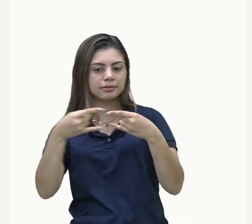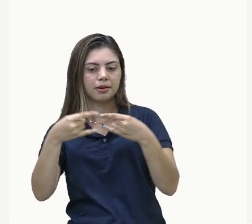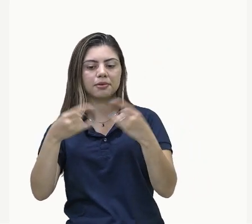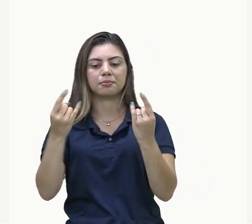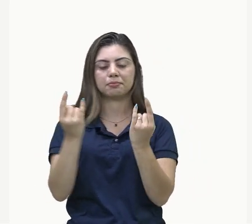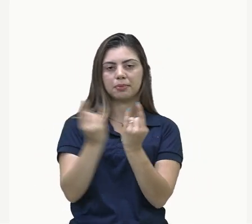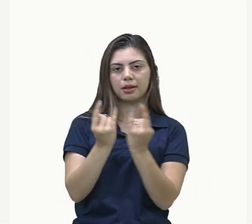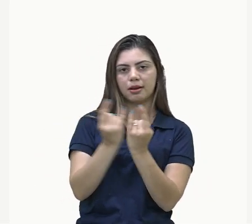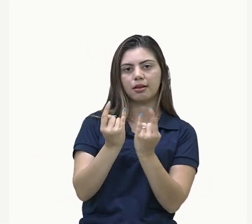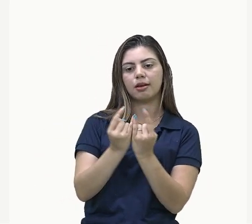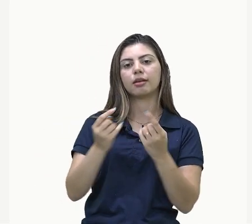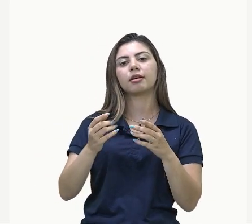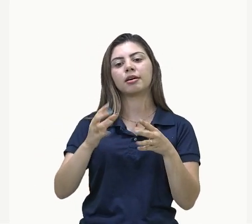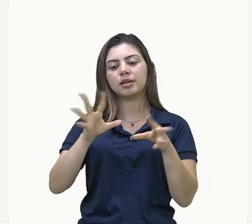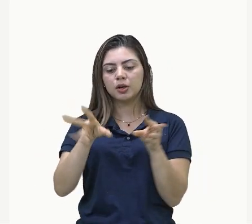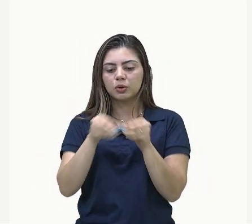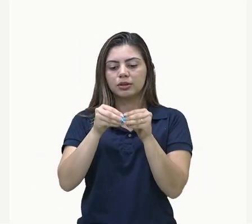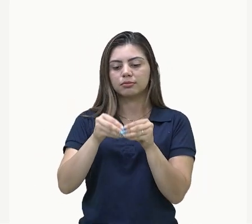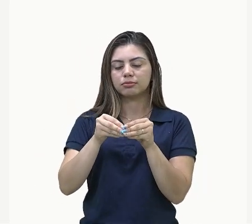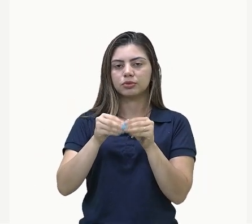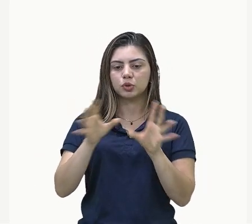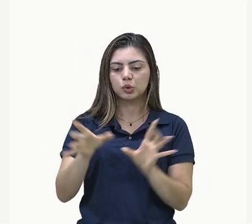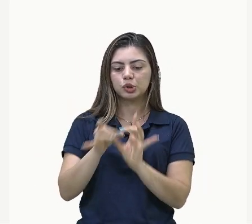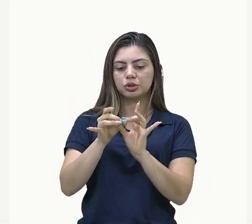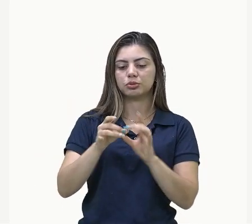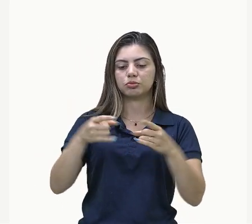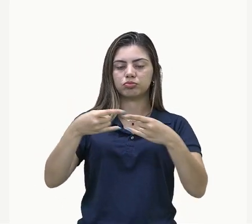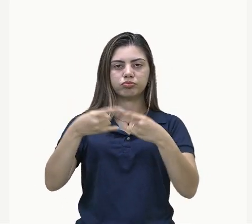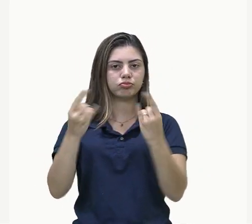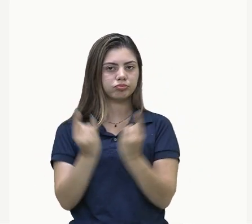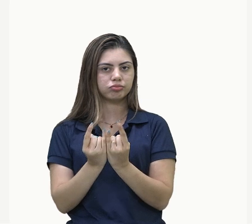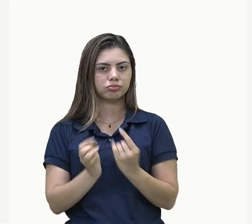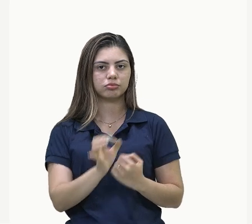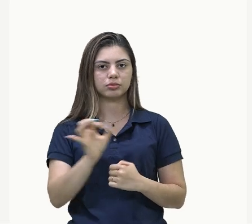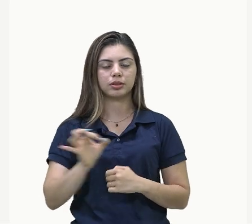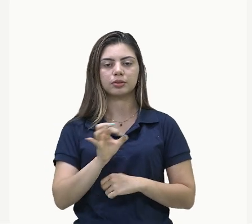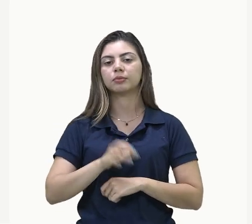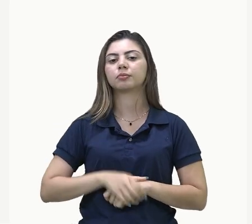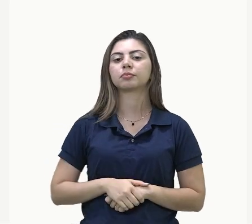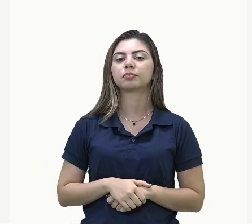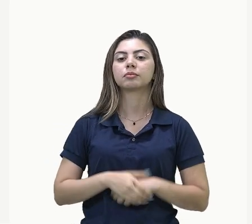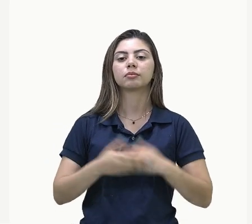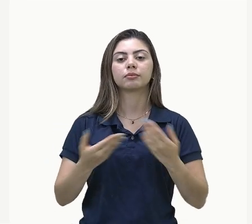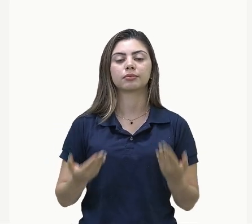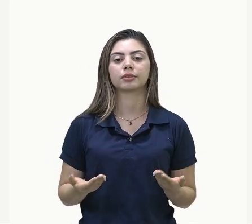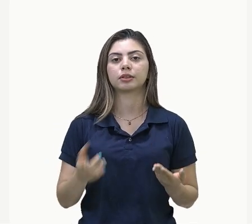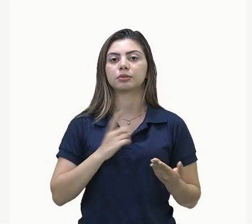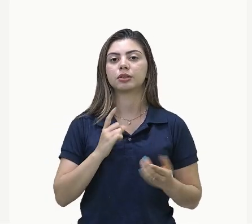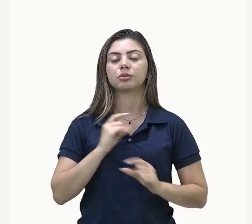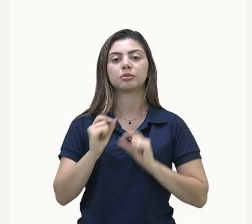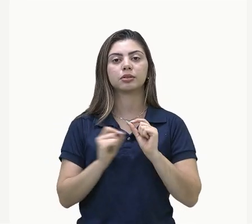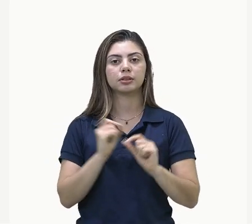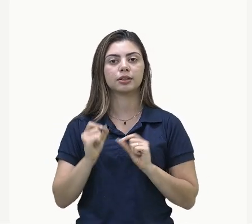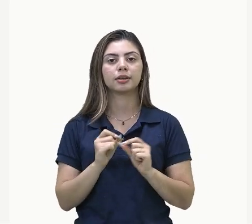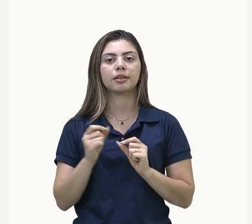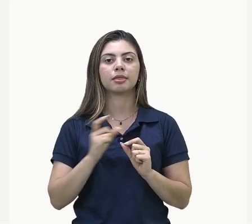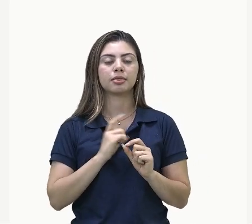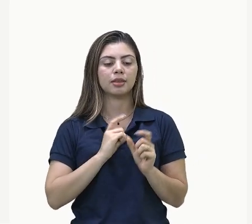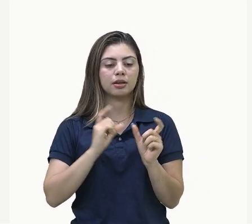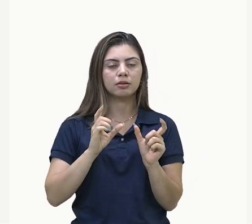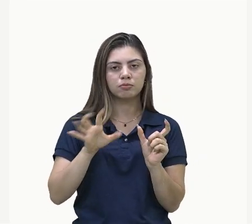nós temos aqui, imaginando que nós fizemos aqui, tínhamos uma associação de resistores